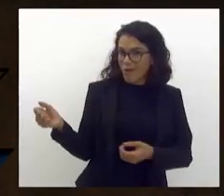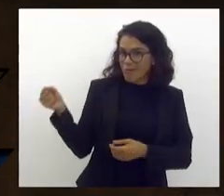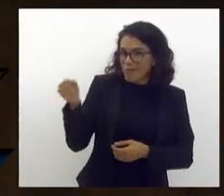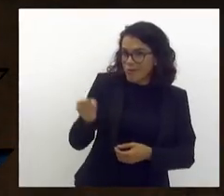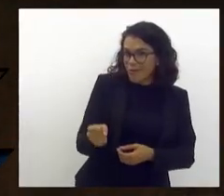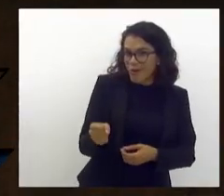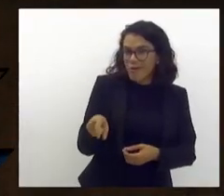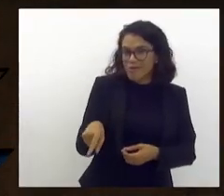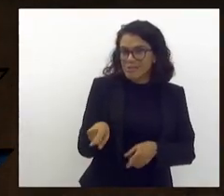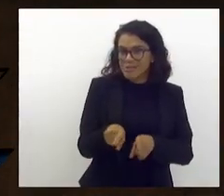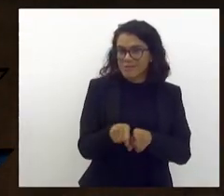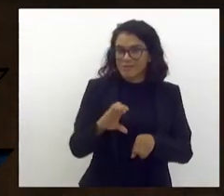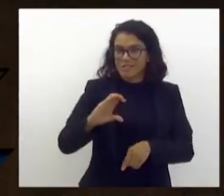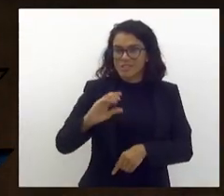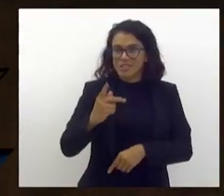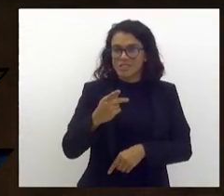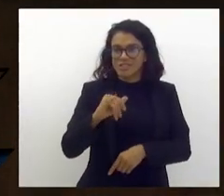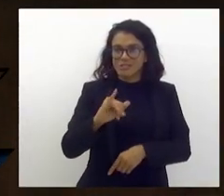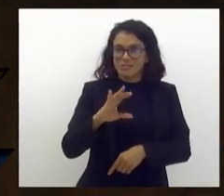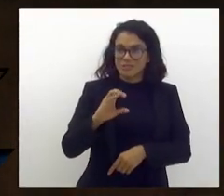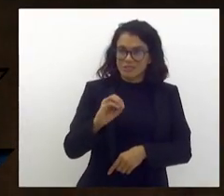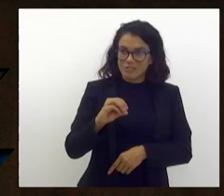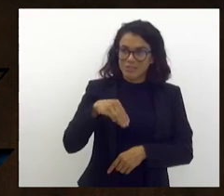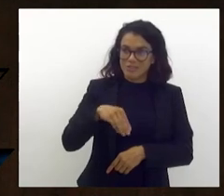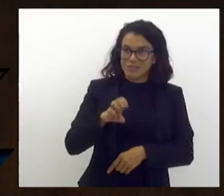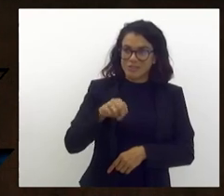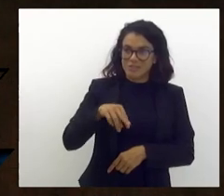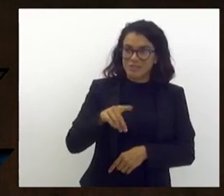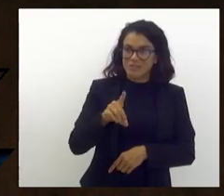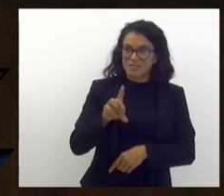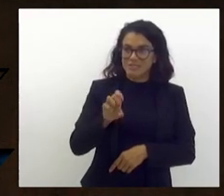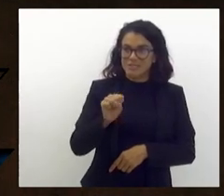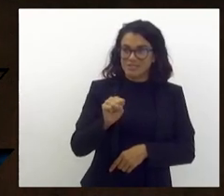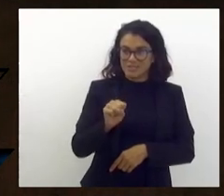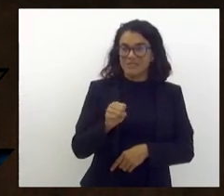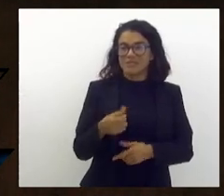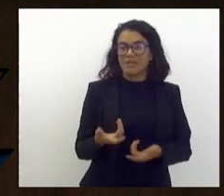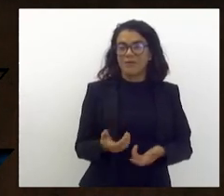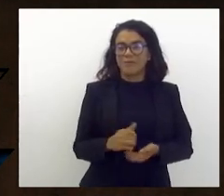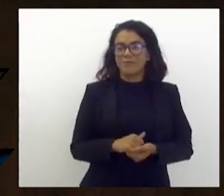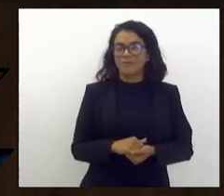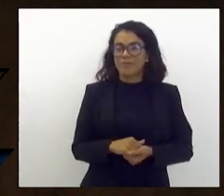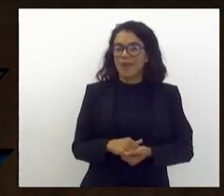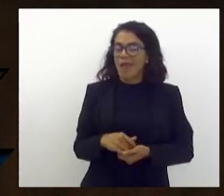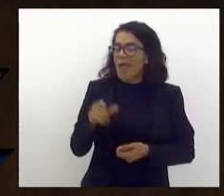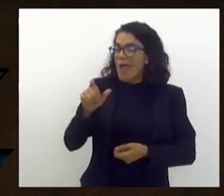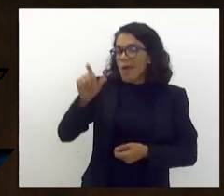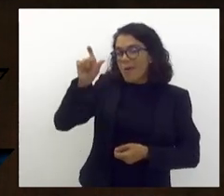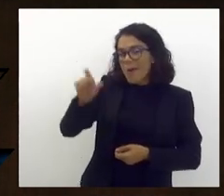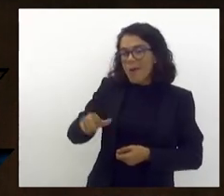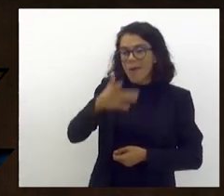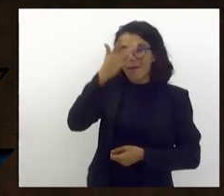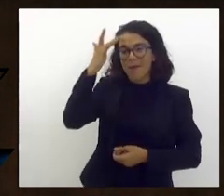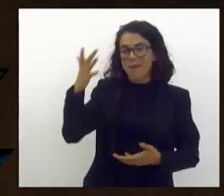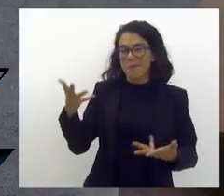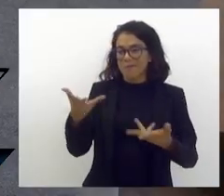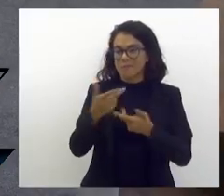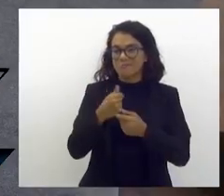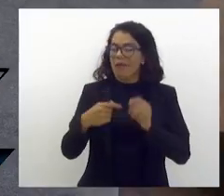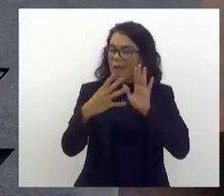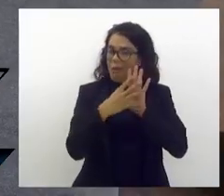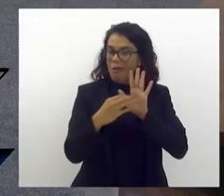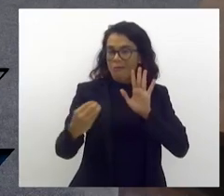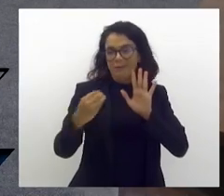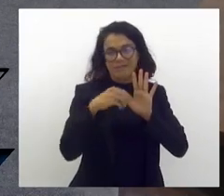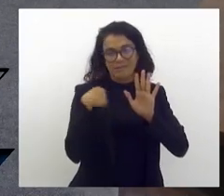Betinho, Chico Mendes, aqui na Assembleia. Então, é uma pessoa exemplar, é um exemplo para todos nós.